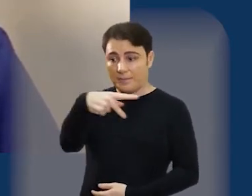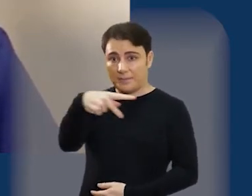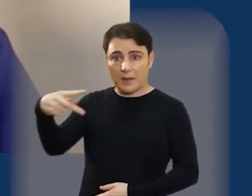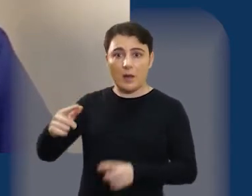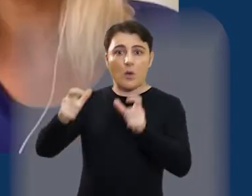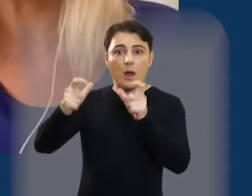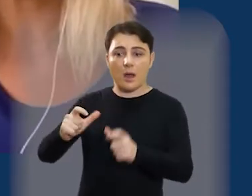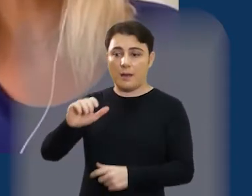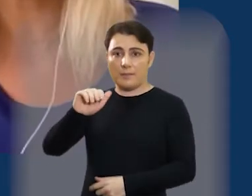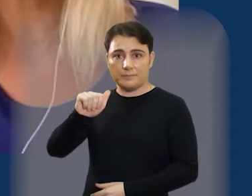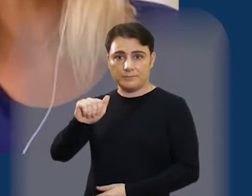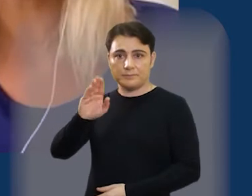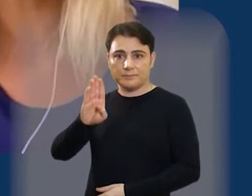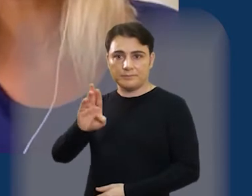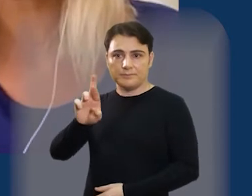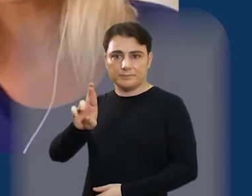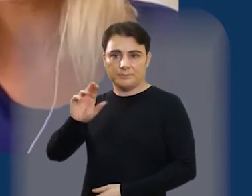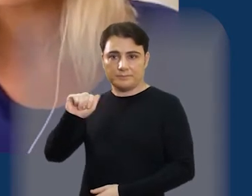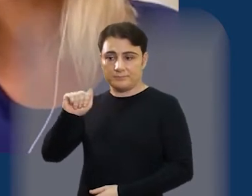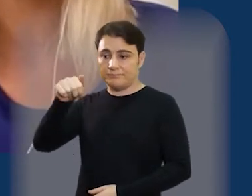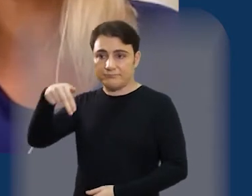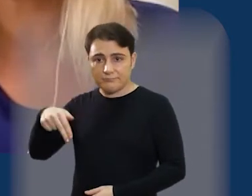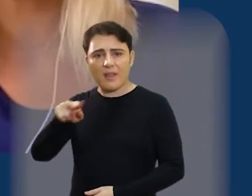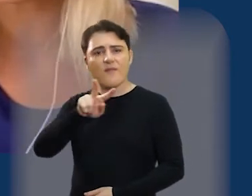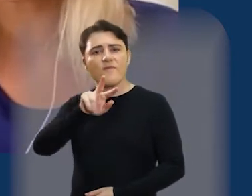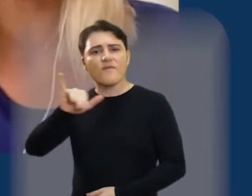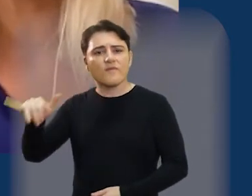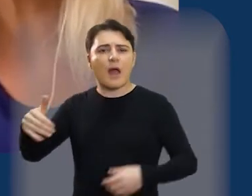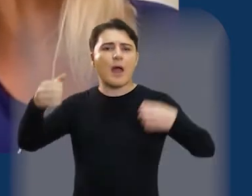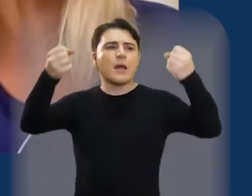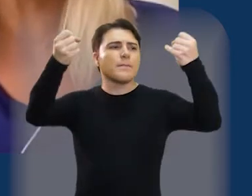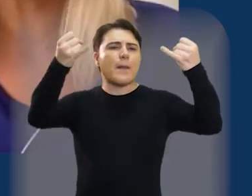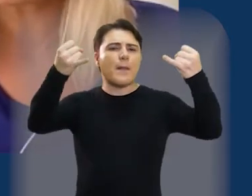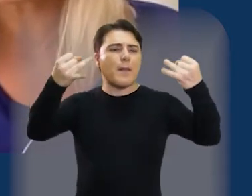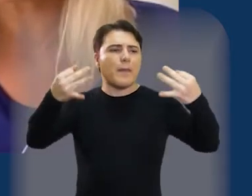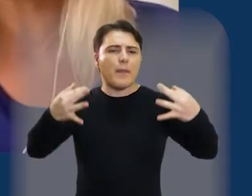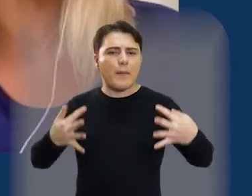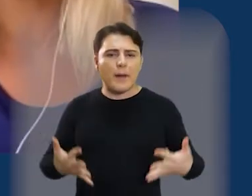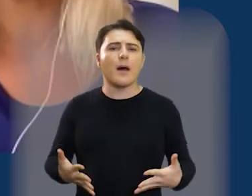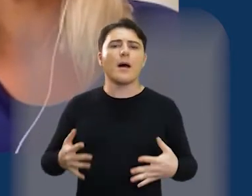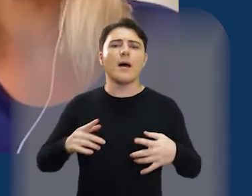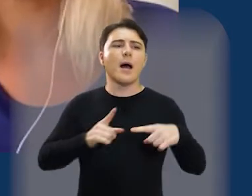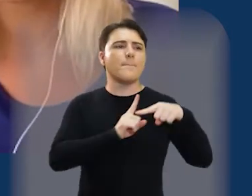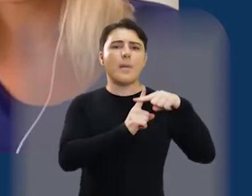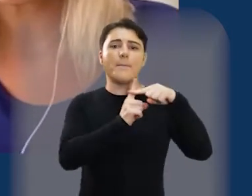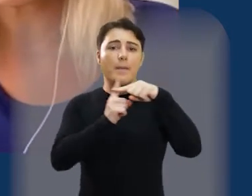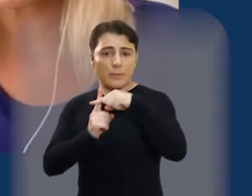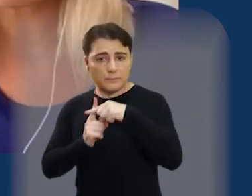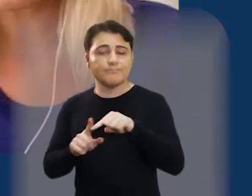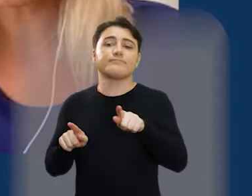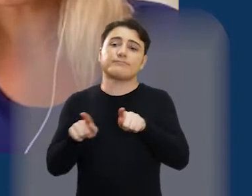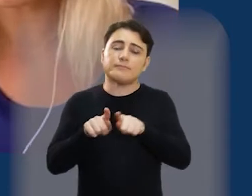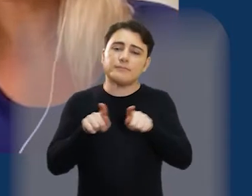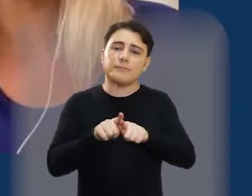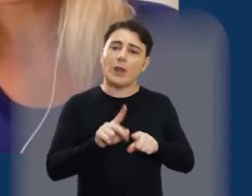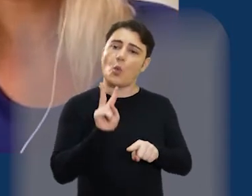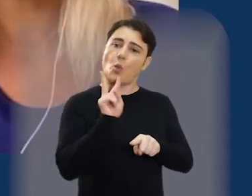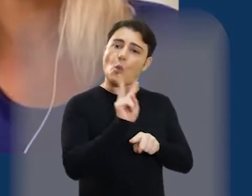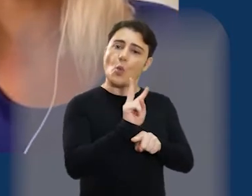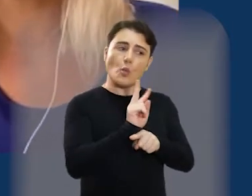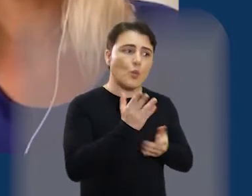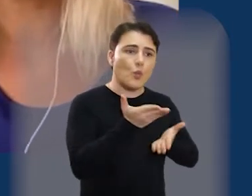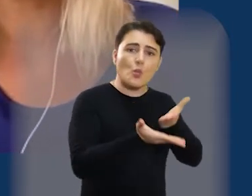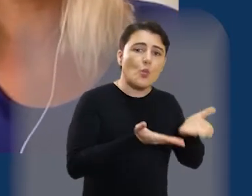protocolo alimentar, nós vamos conversar com o médico nutrólogo Durval Ribas Filho. Ele é presidente